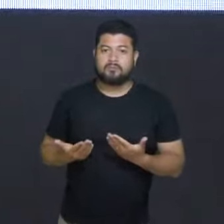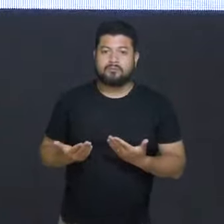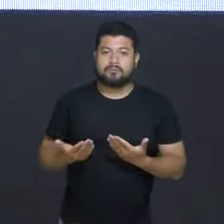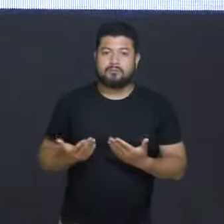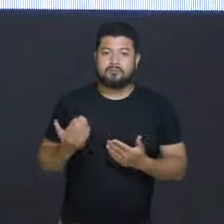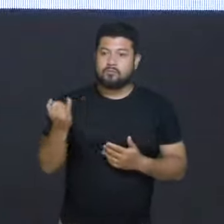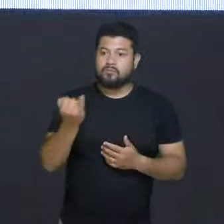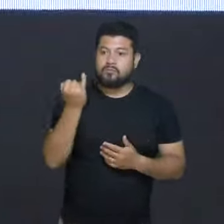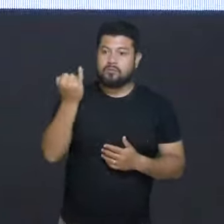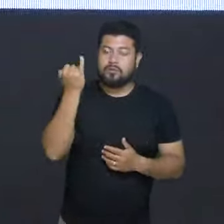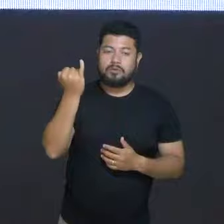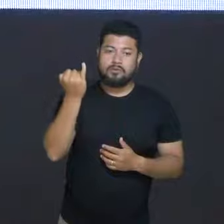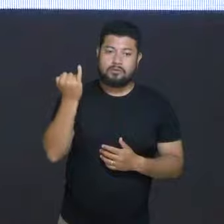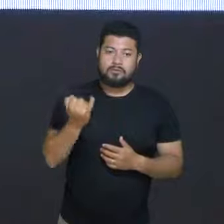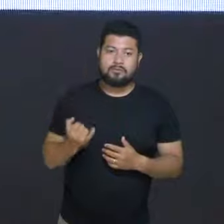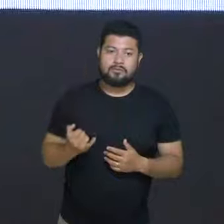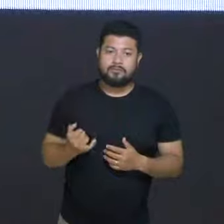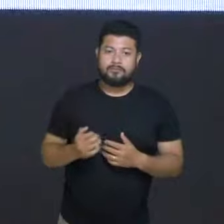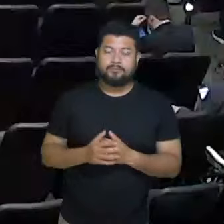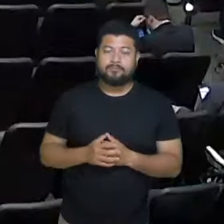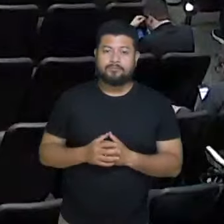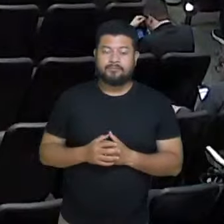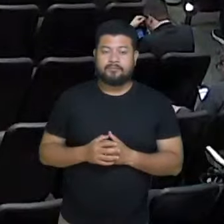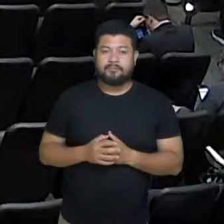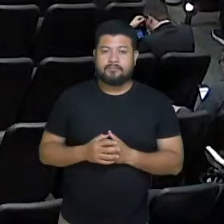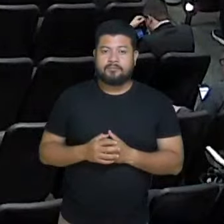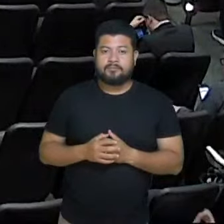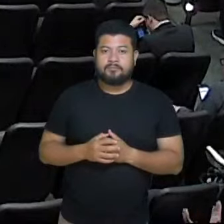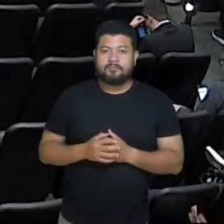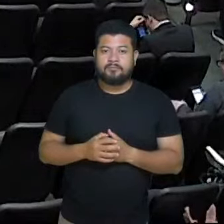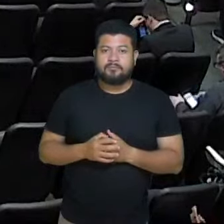tão apropriado para o local né Muito